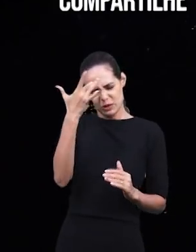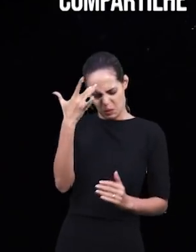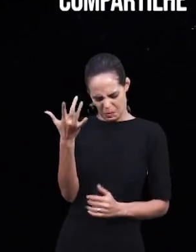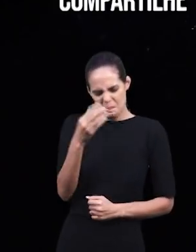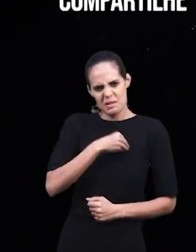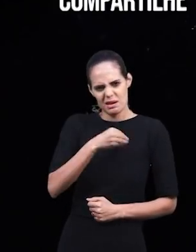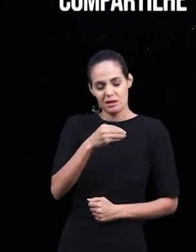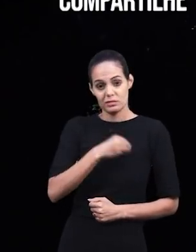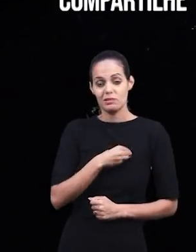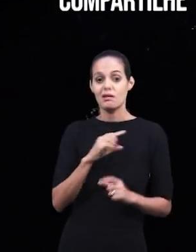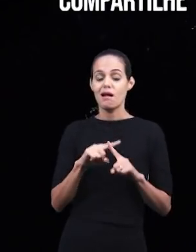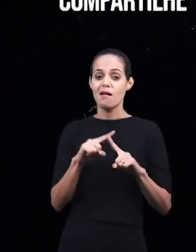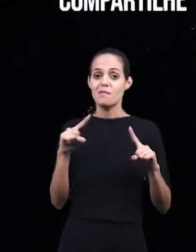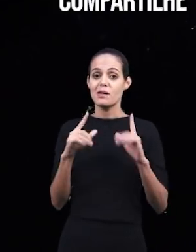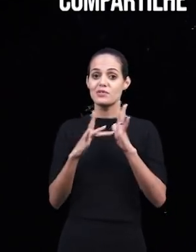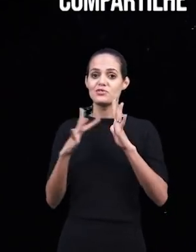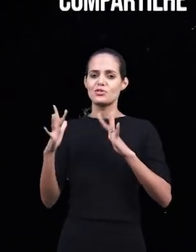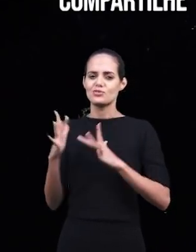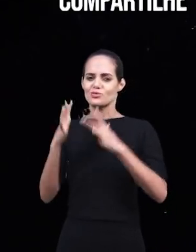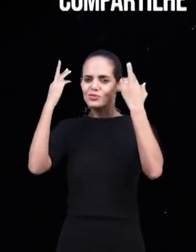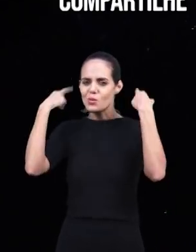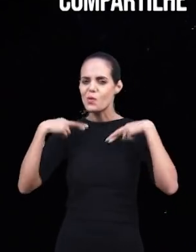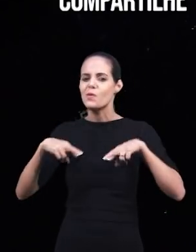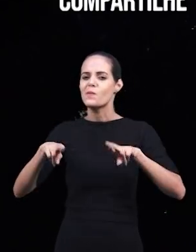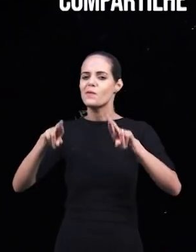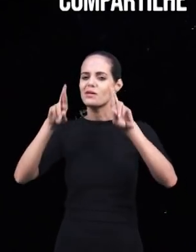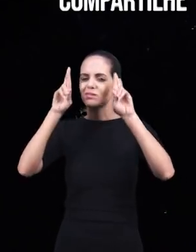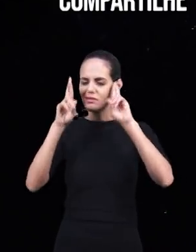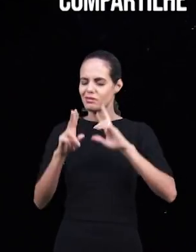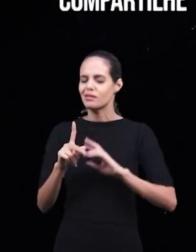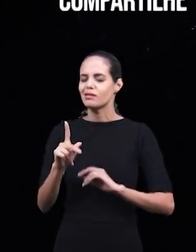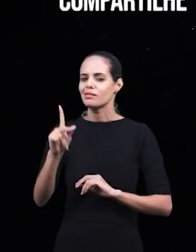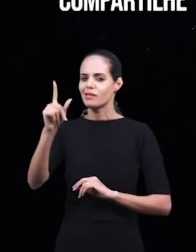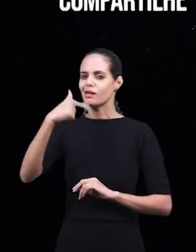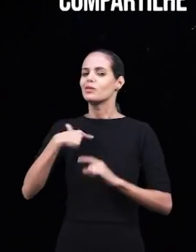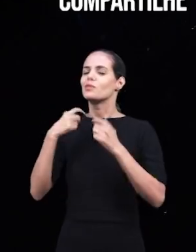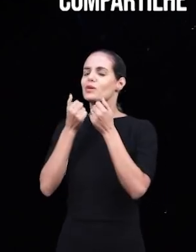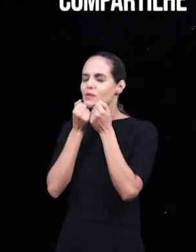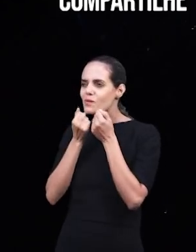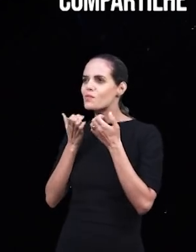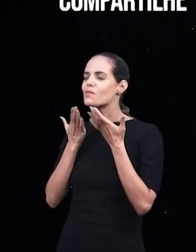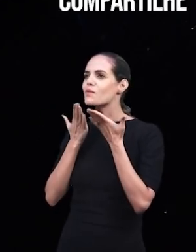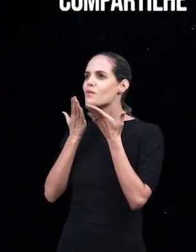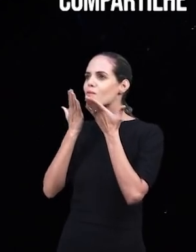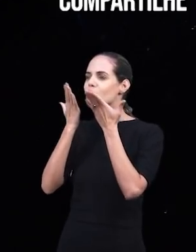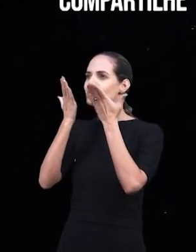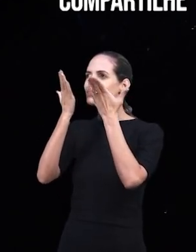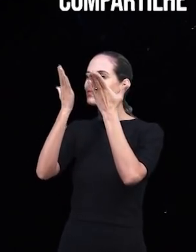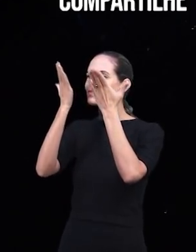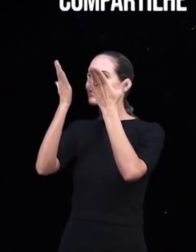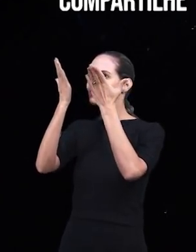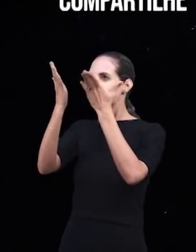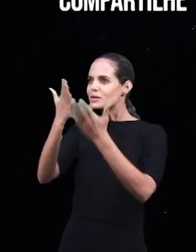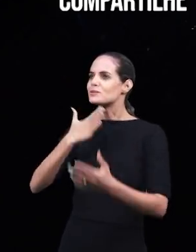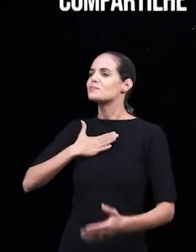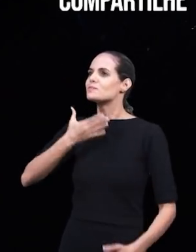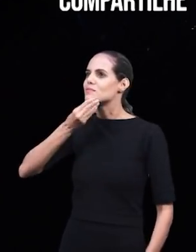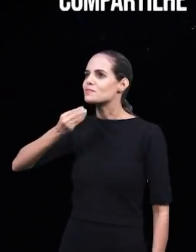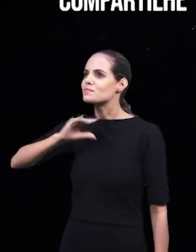ti, Jesus, Cordeiro eterno, confesso que és